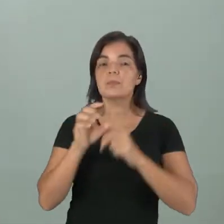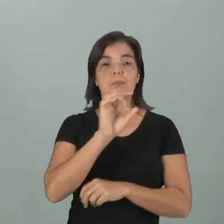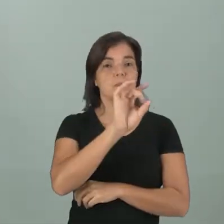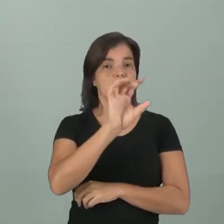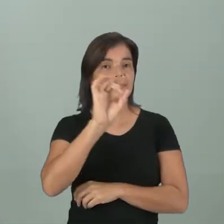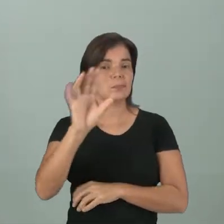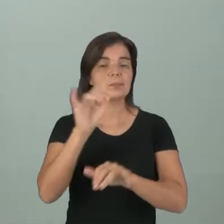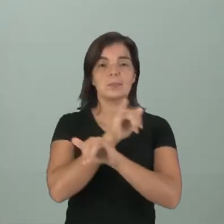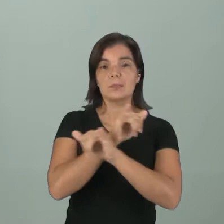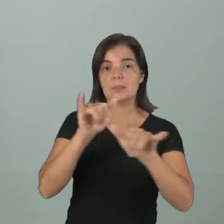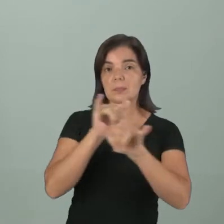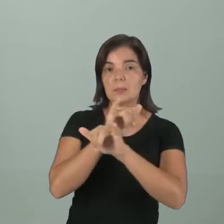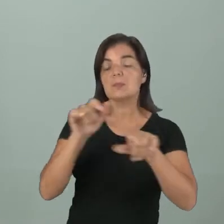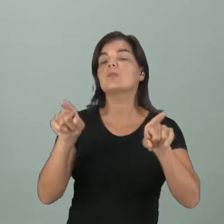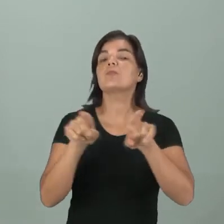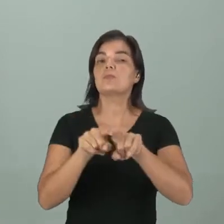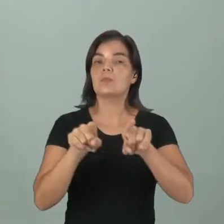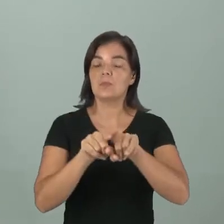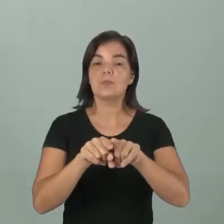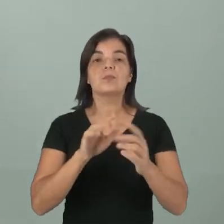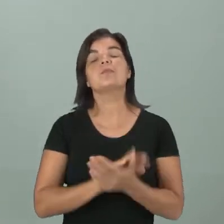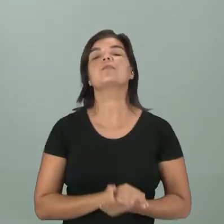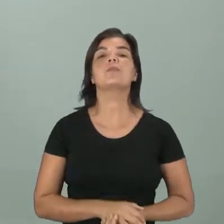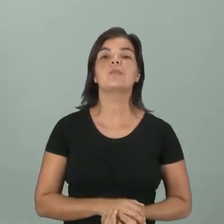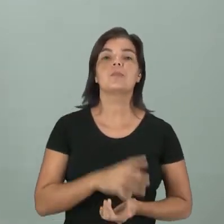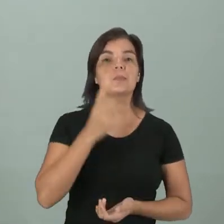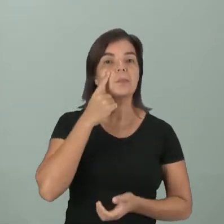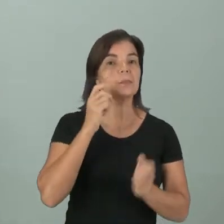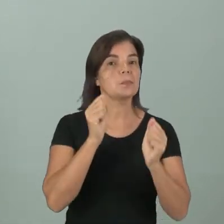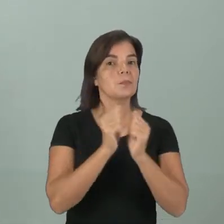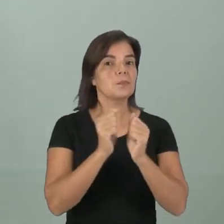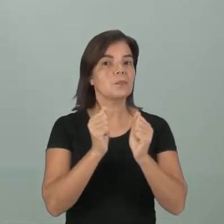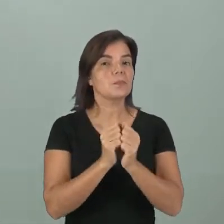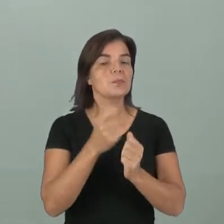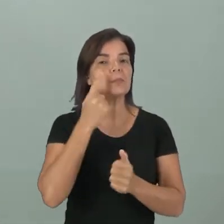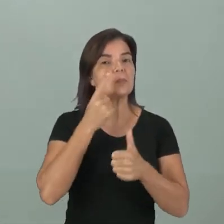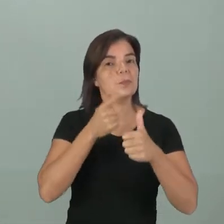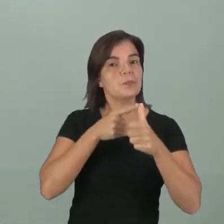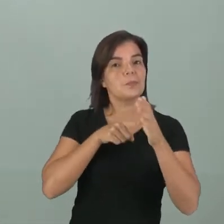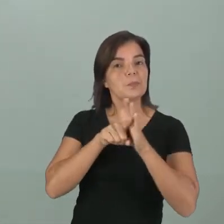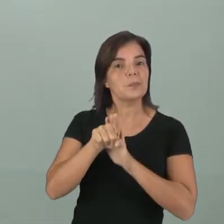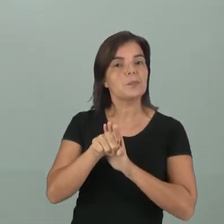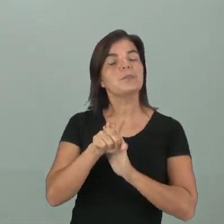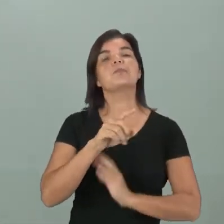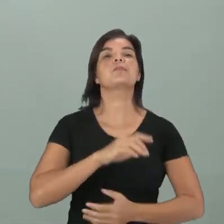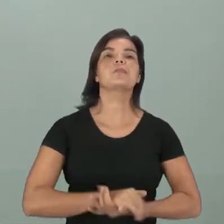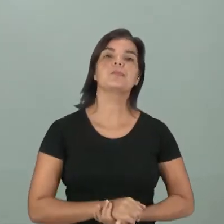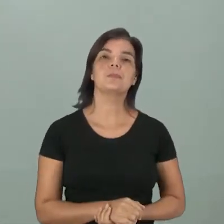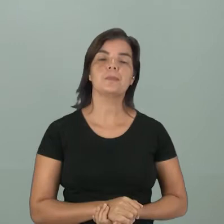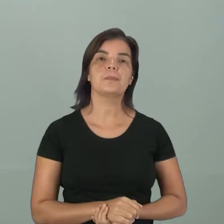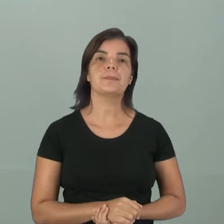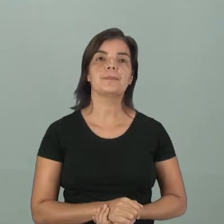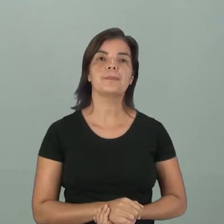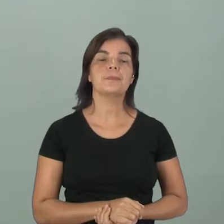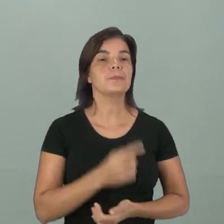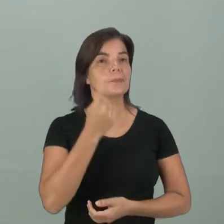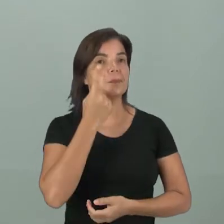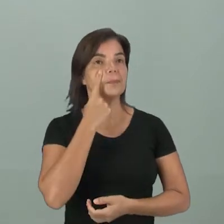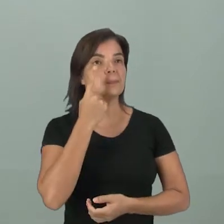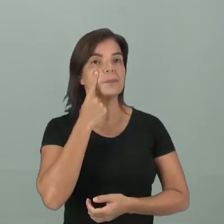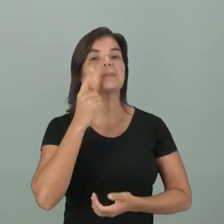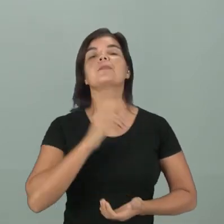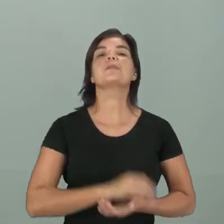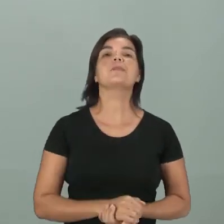cada informação dessa que nos foi dada. Vamos juntos comigo? Vamos à primeira perguntinha que eu tenho para vocês aí de casa. Olhem